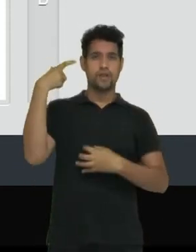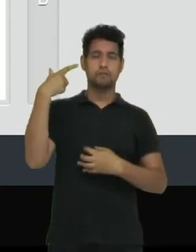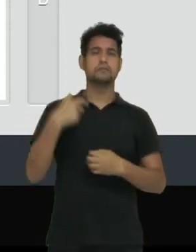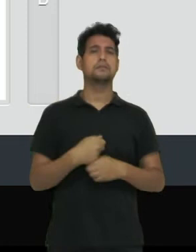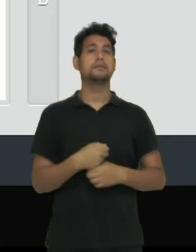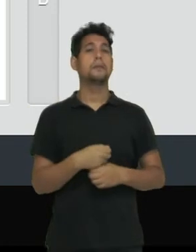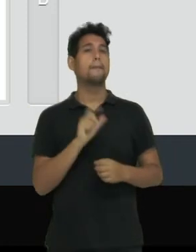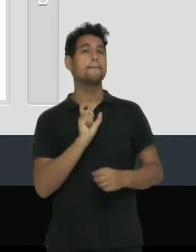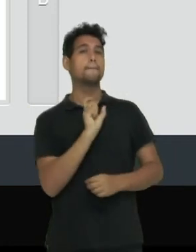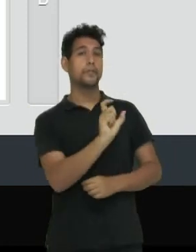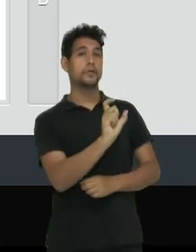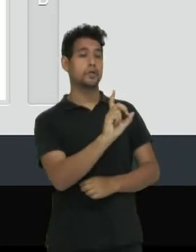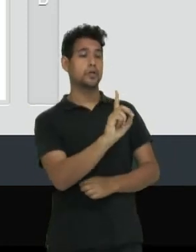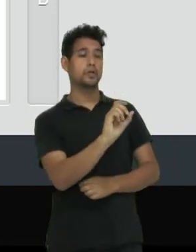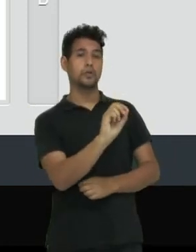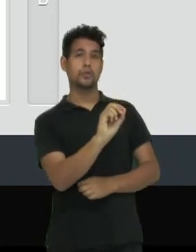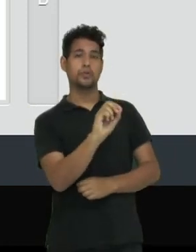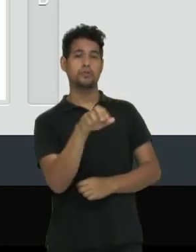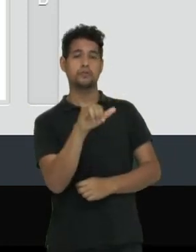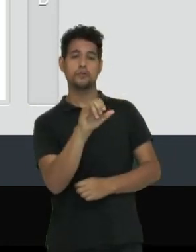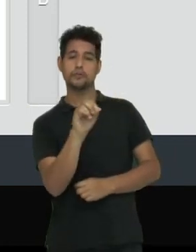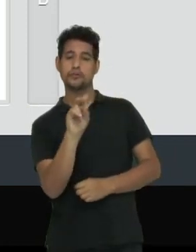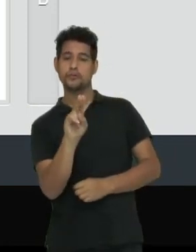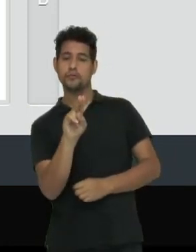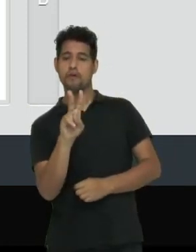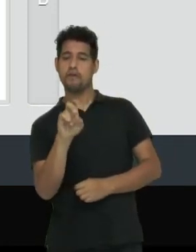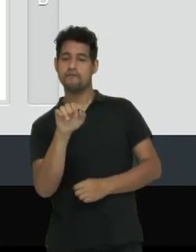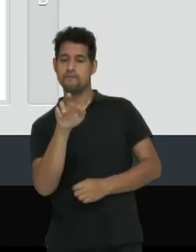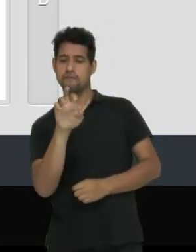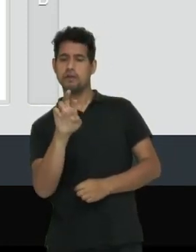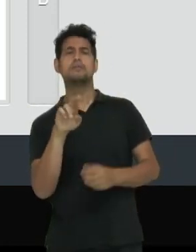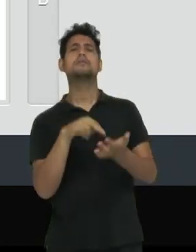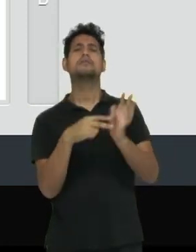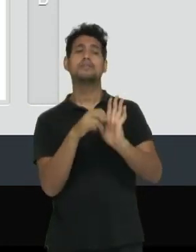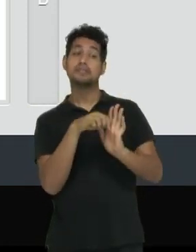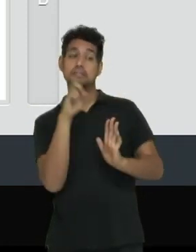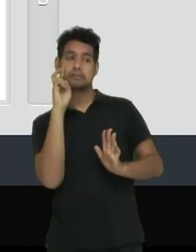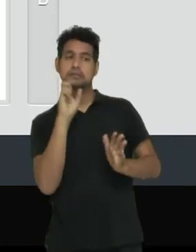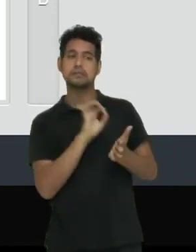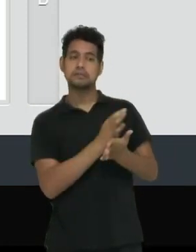ever, se você não tiver certeza que alguém faz uma atividade.